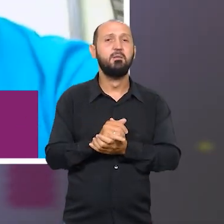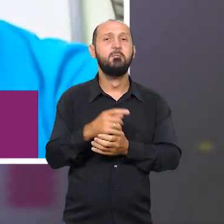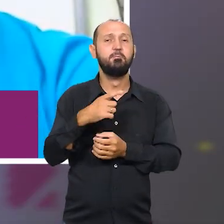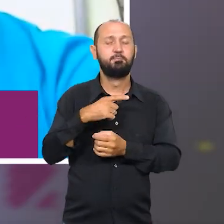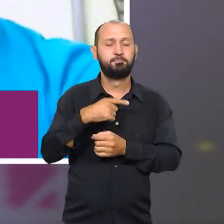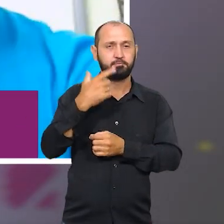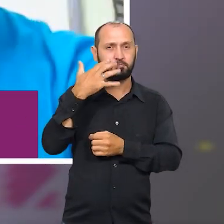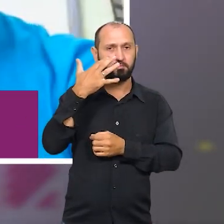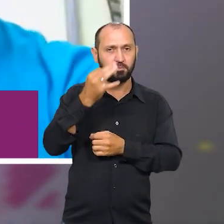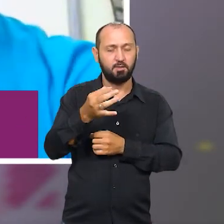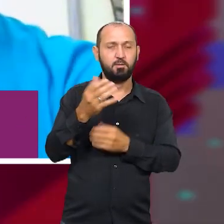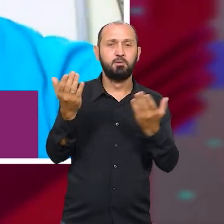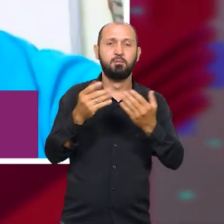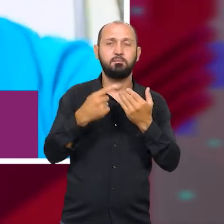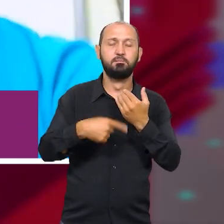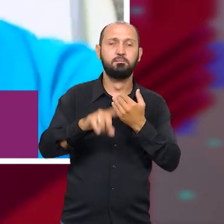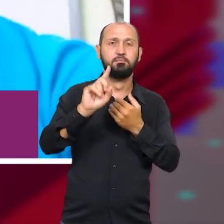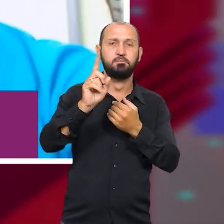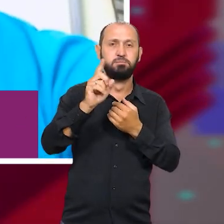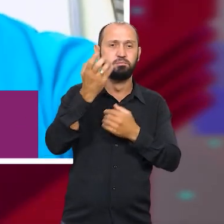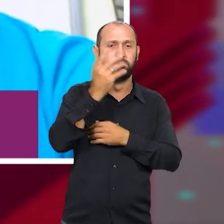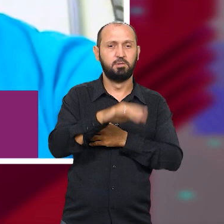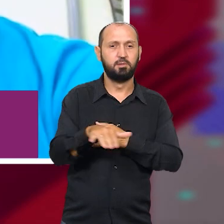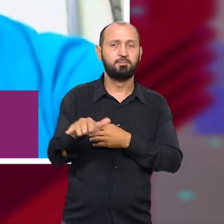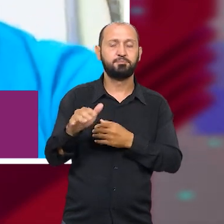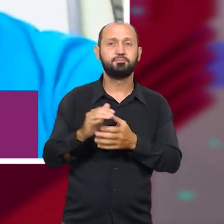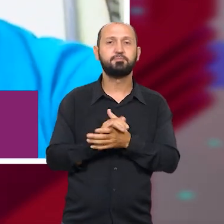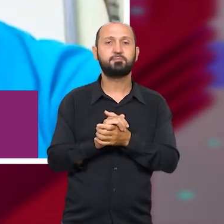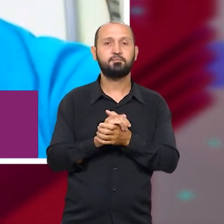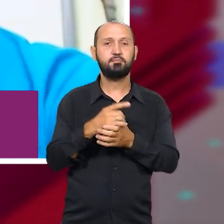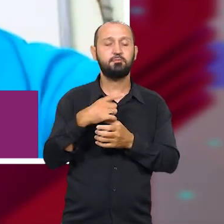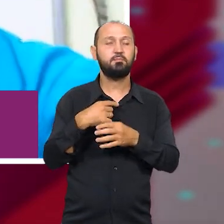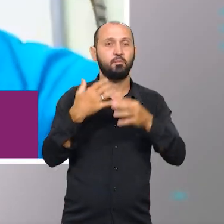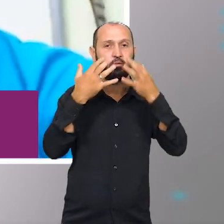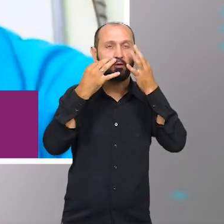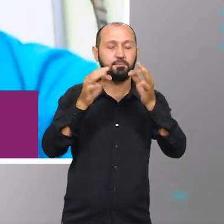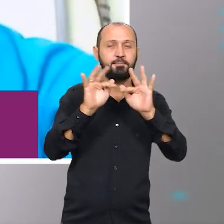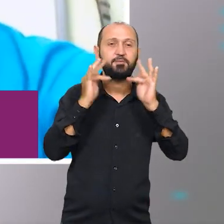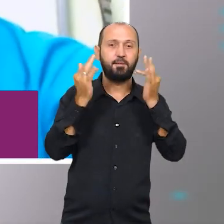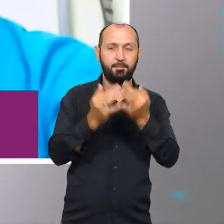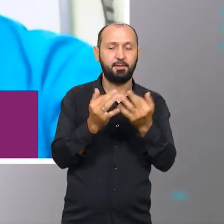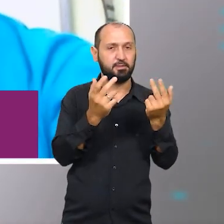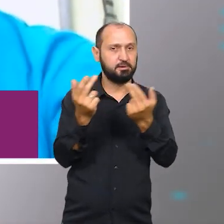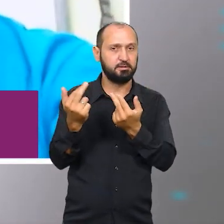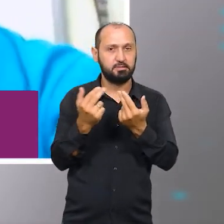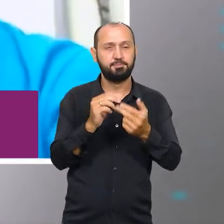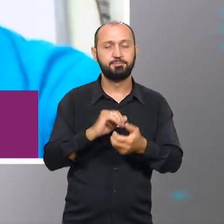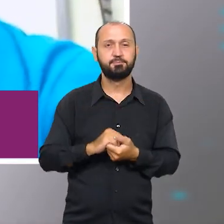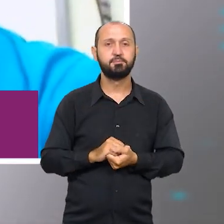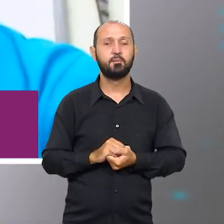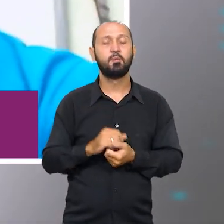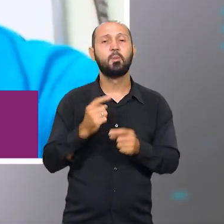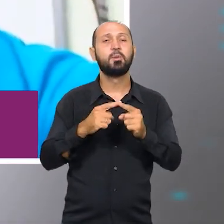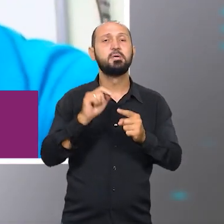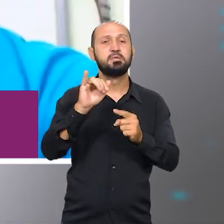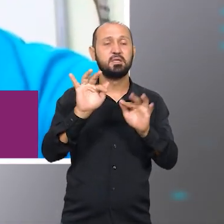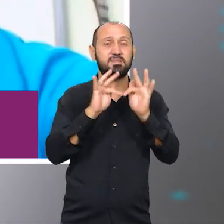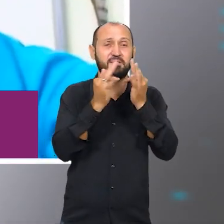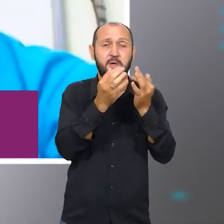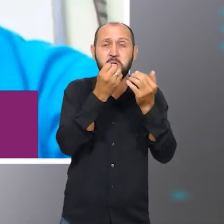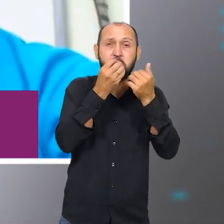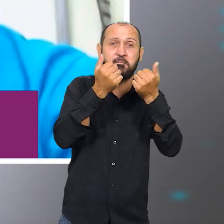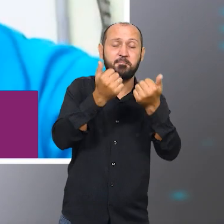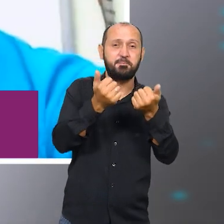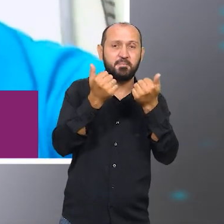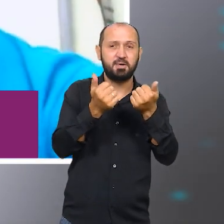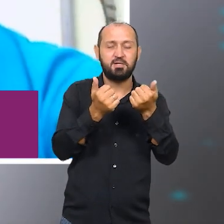não, hoje não é só mais o olhar para a criança. Nós temos um olhar todo para a família também. Porque se essa família não estiver bem, ela